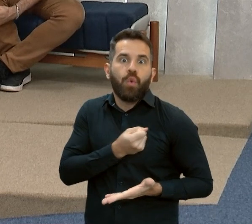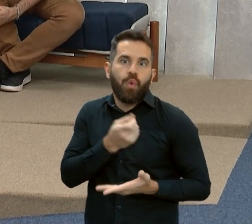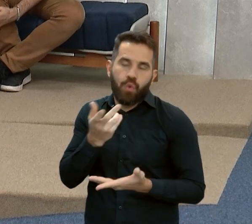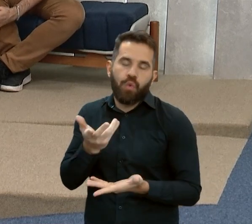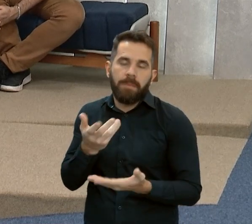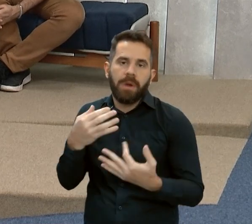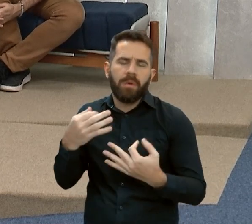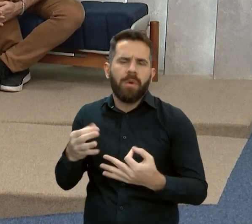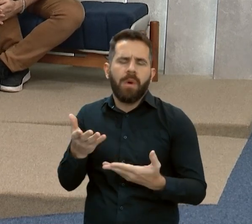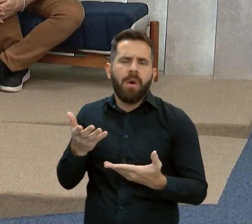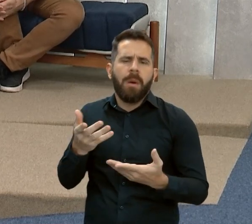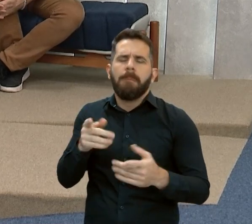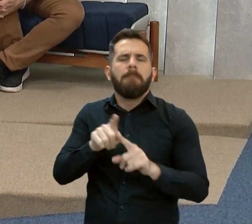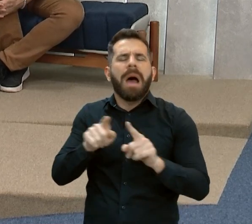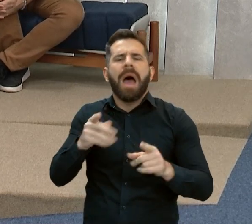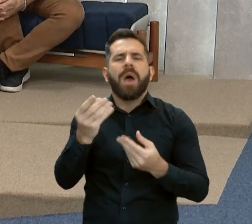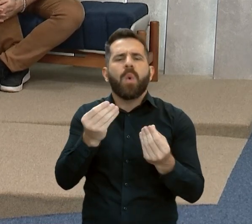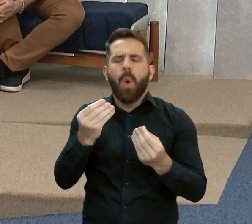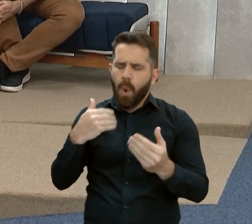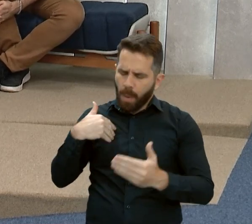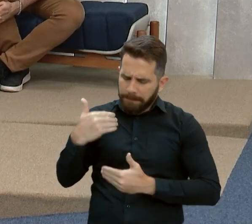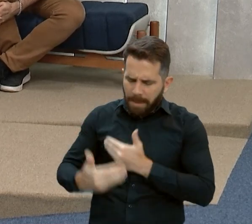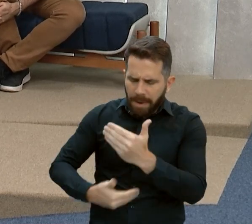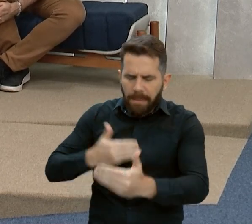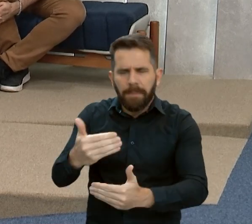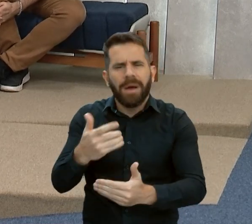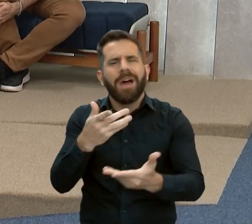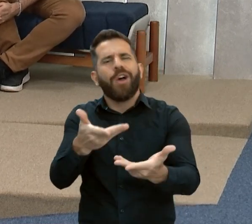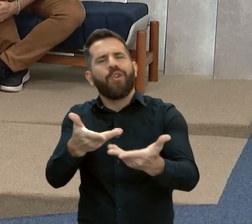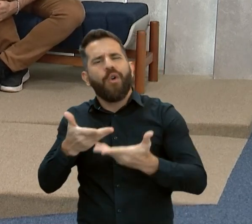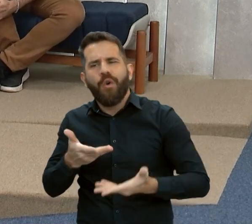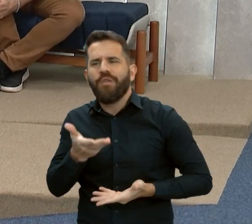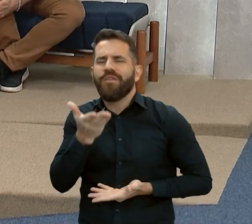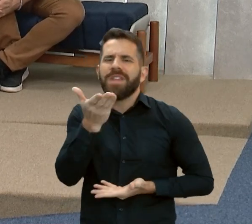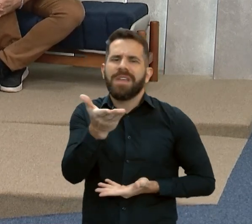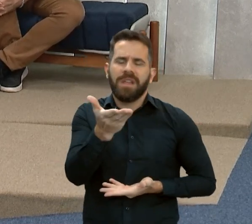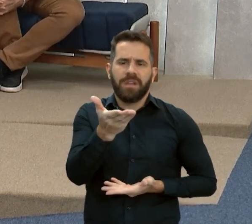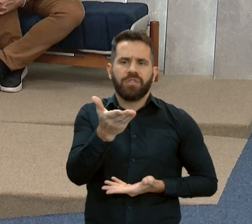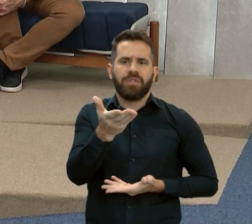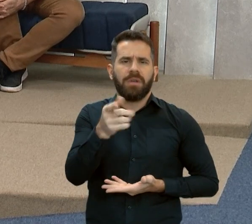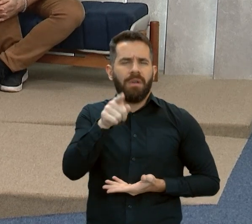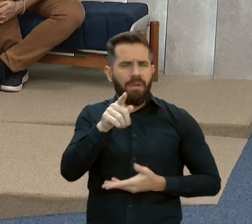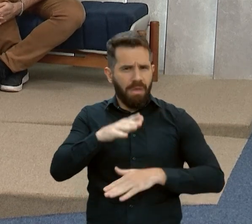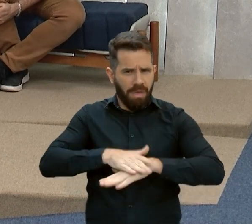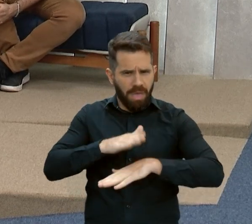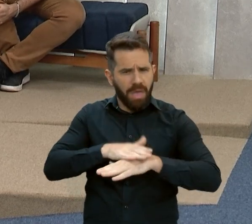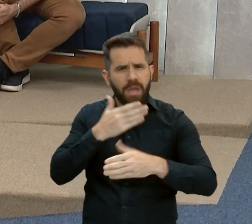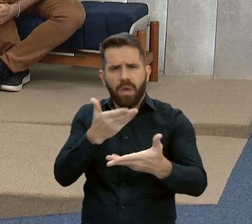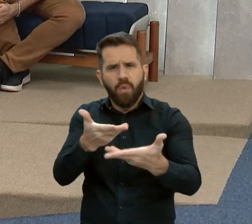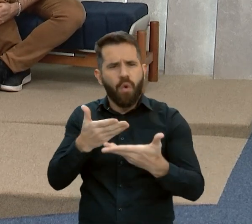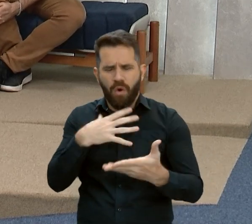que foi que chegou esse convite para o senhor? O professor foi convidado como?